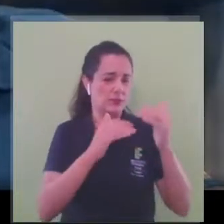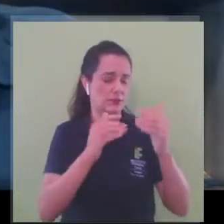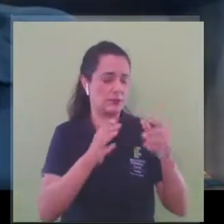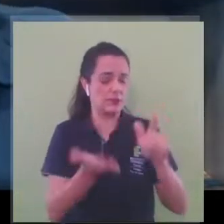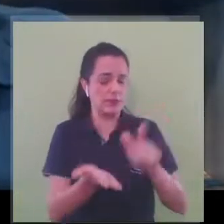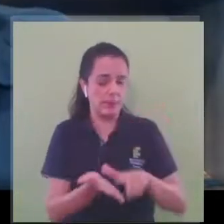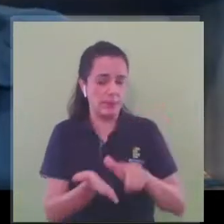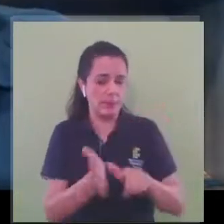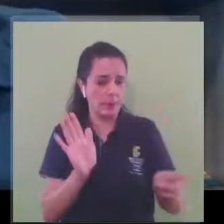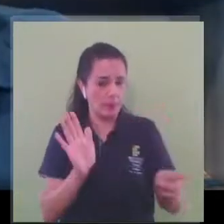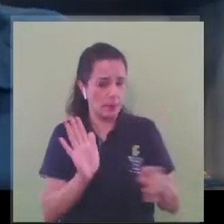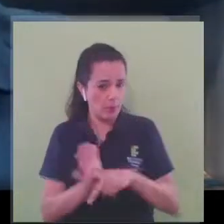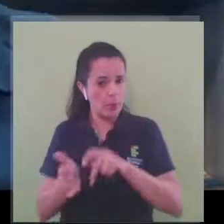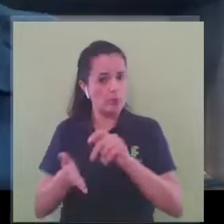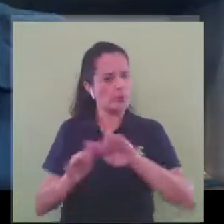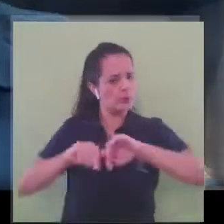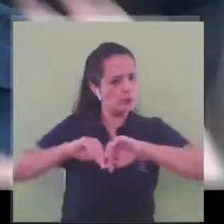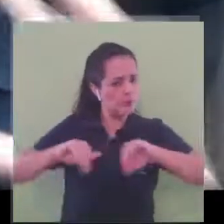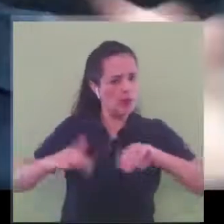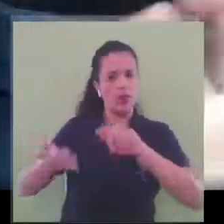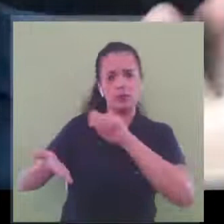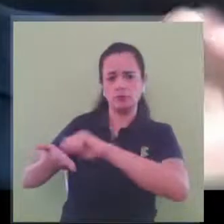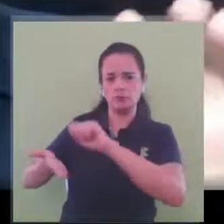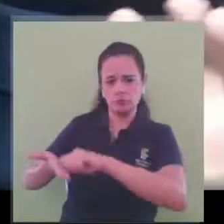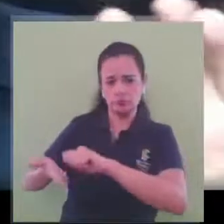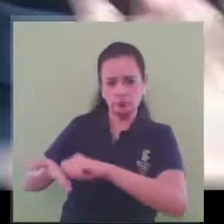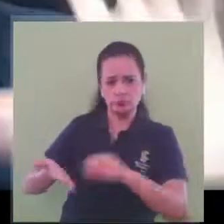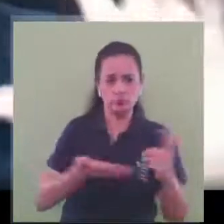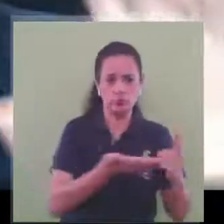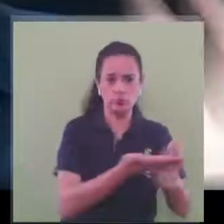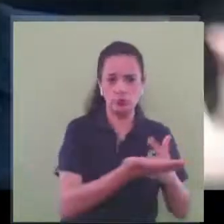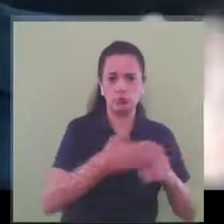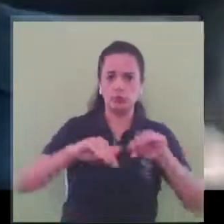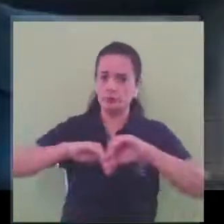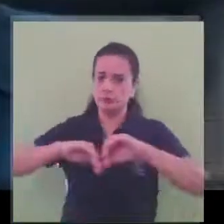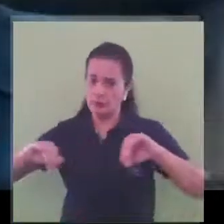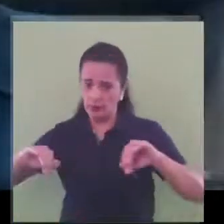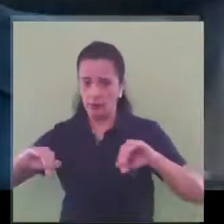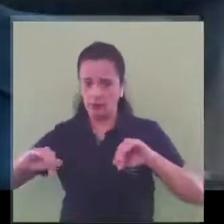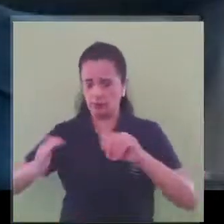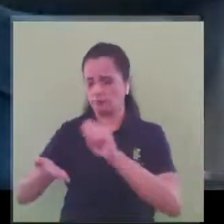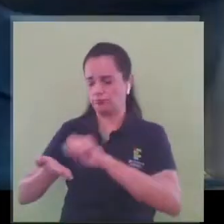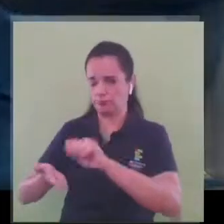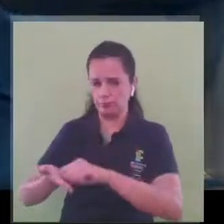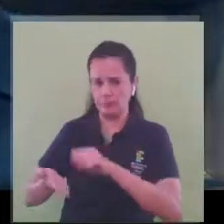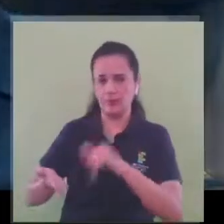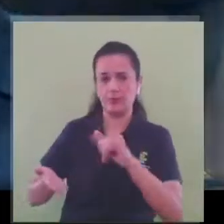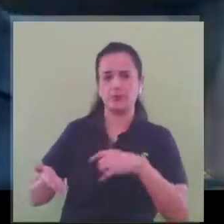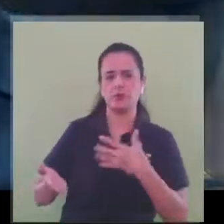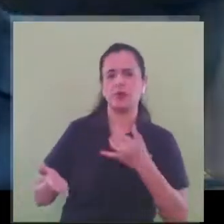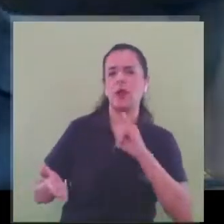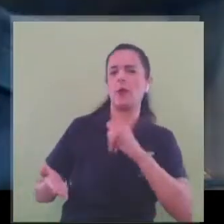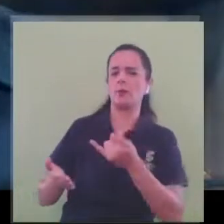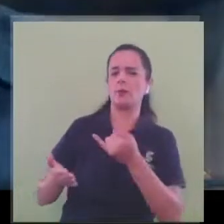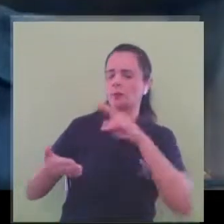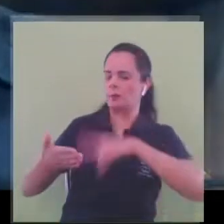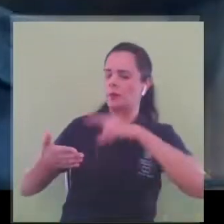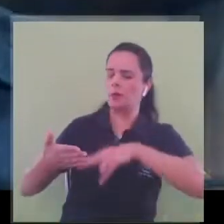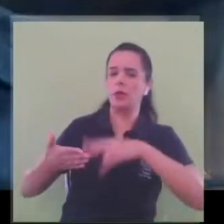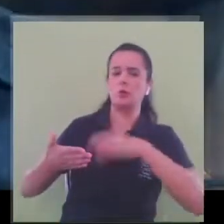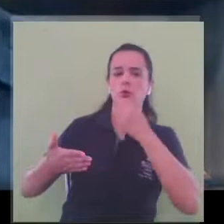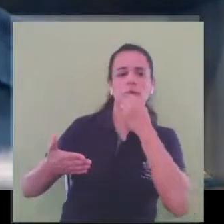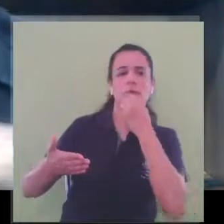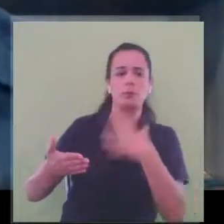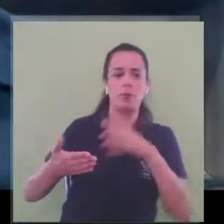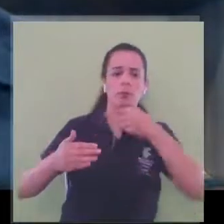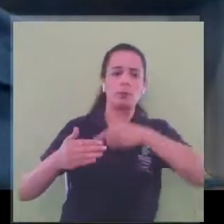anotações. Então, esse é o ideal, né? Fazer anotações é imprescindível para quem quer ter um bom aproveitamento da leitura, né?